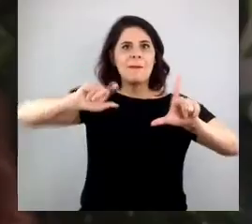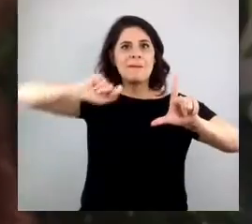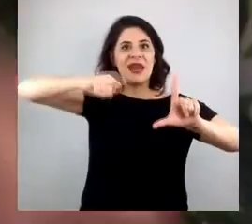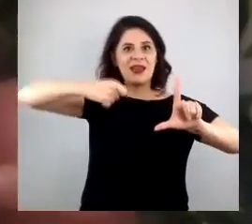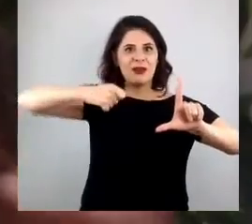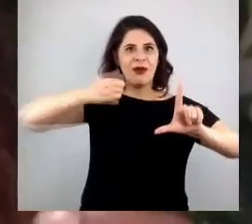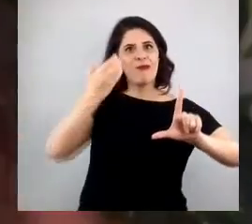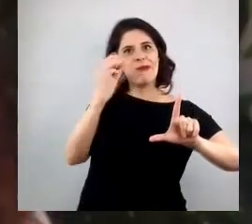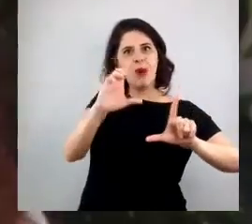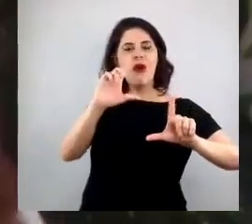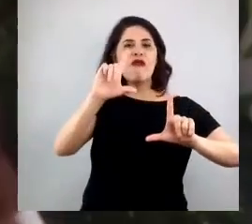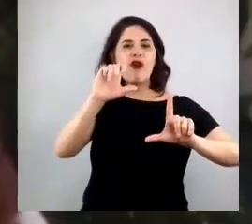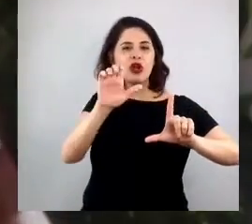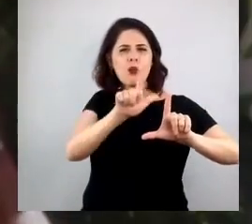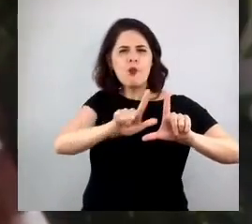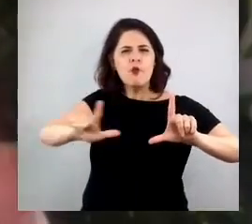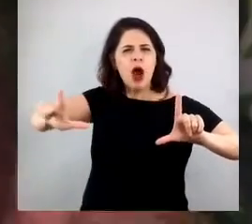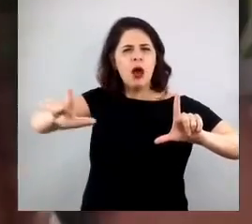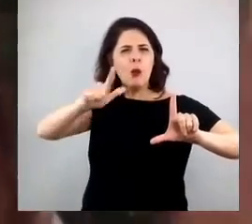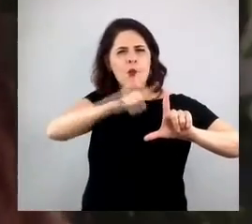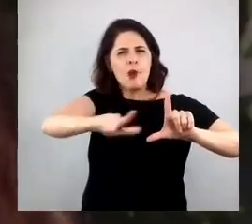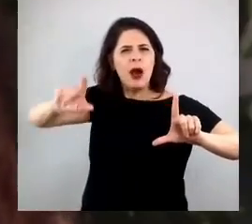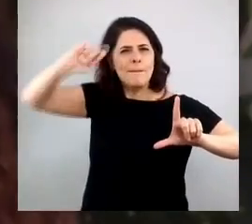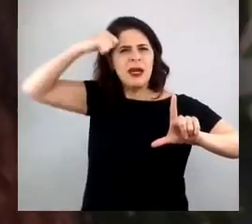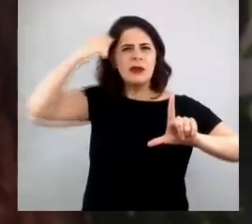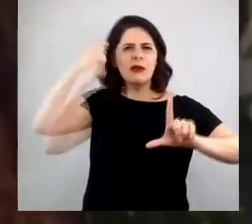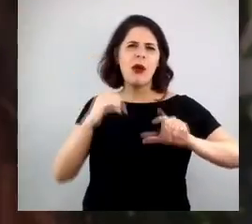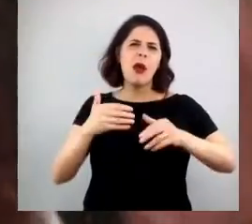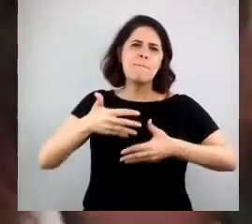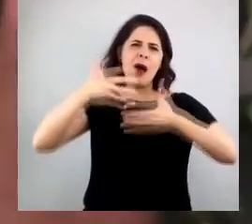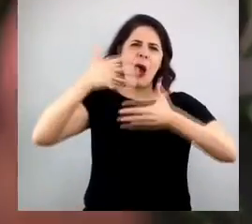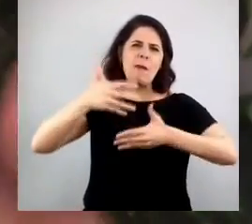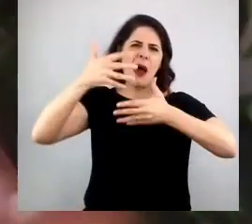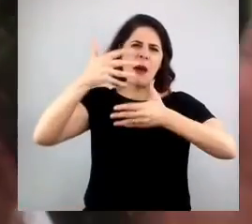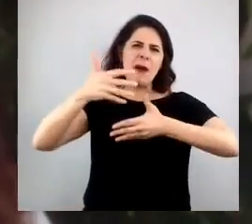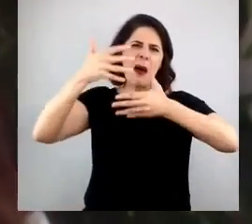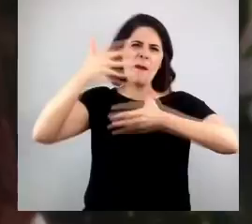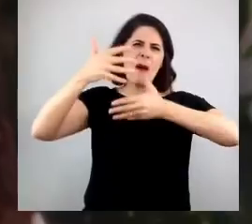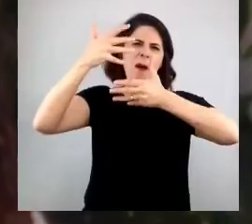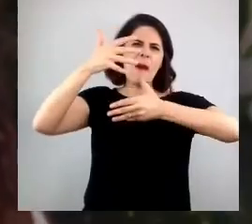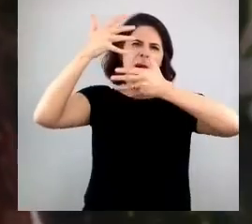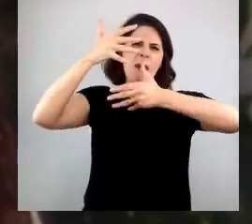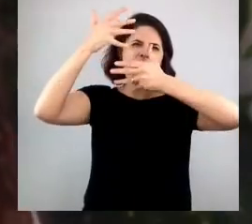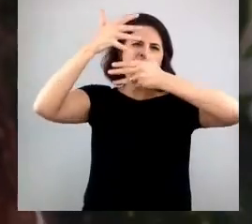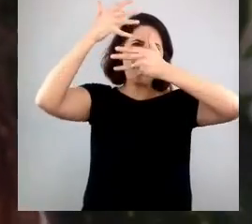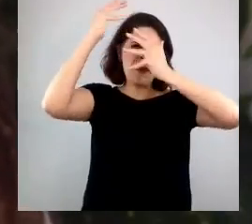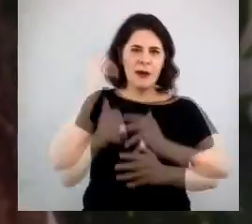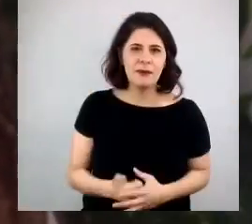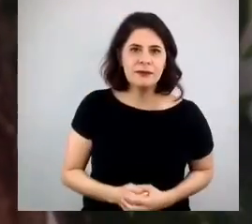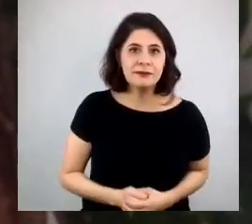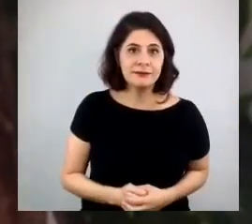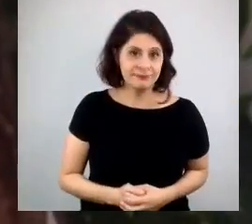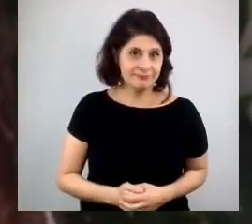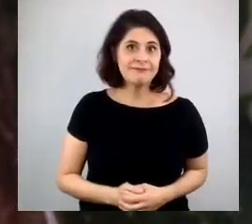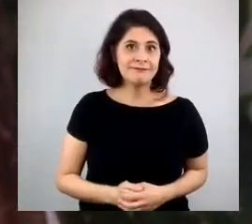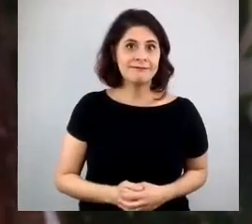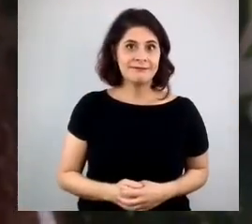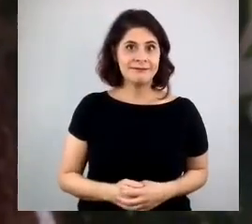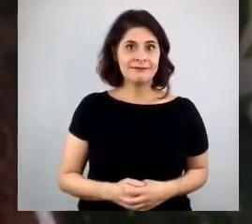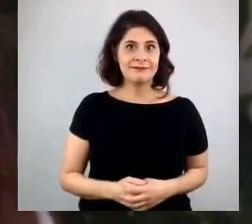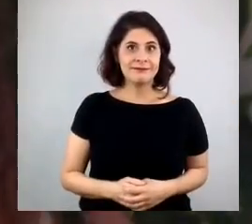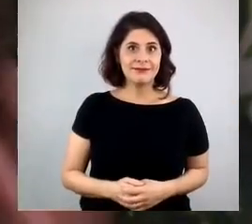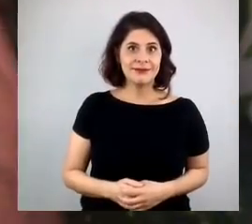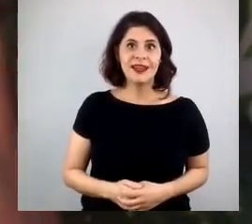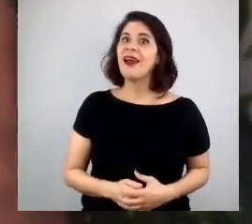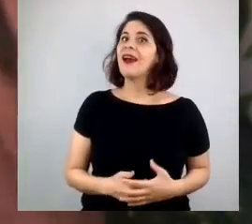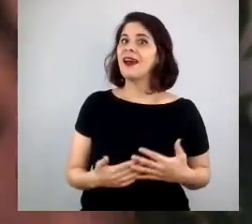falar, gente, mas a gente tem que postar alguma coisa, Maria Gal, o que é isso? Explica, enfim. Então, eu